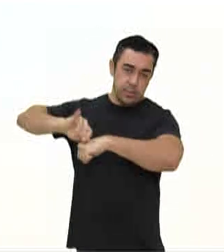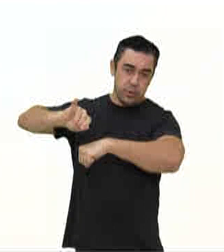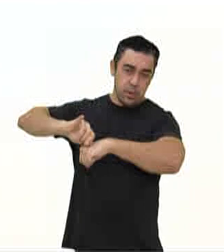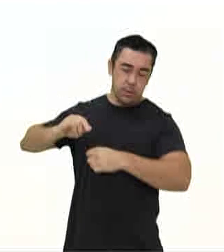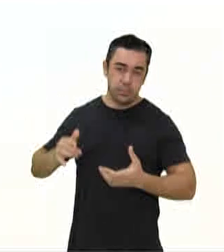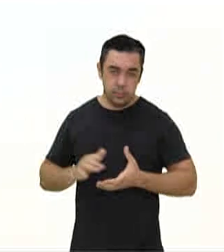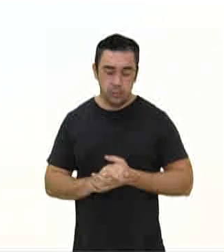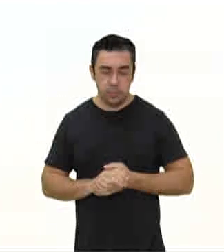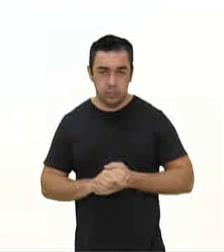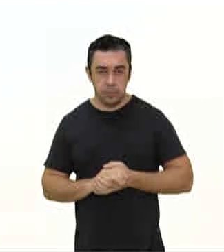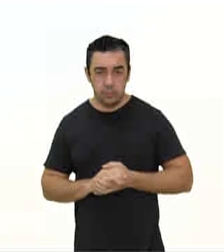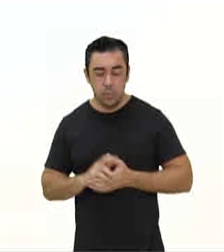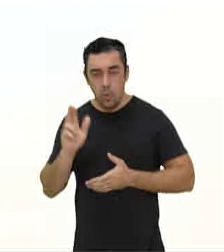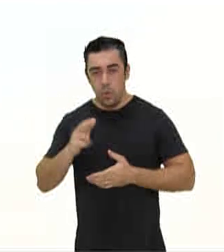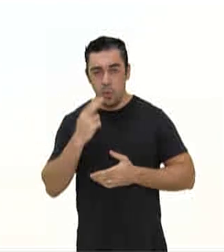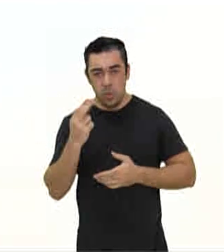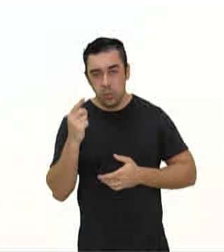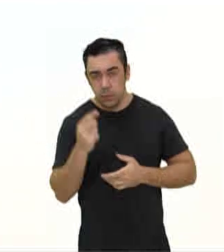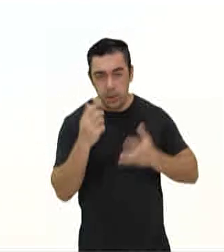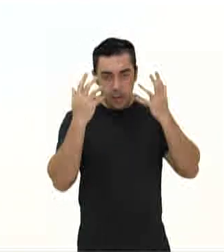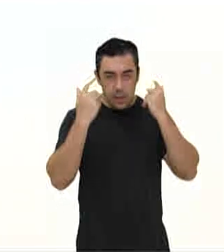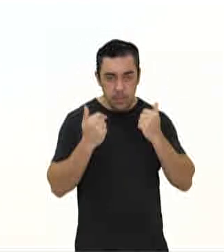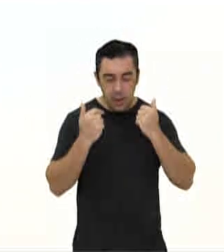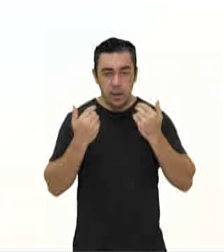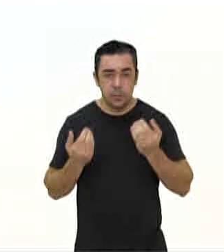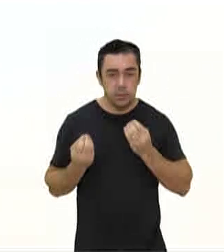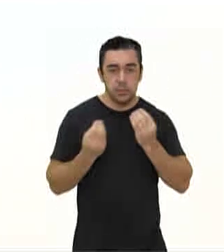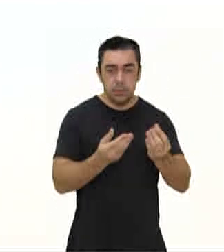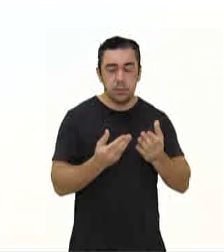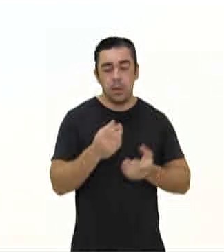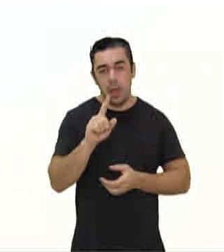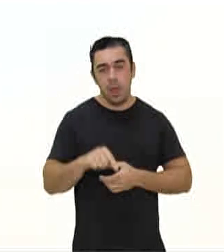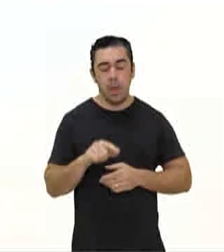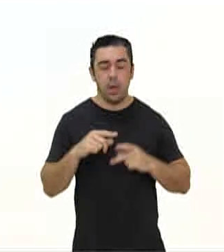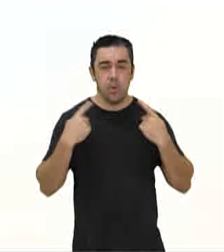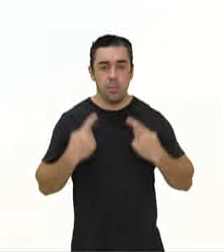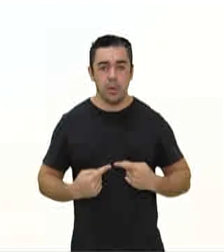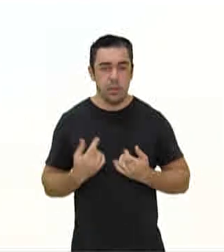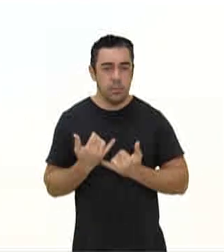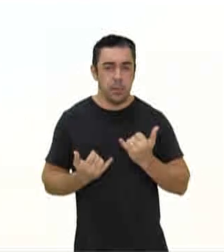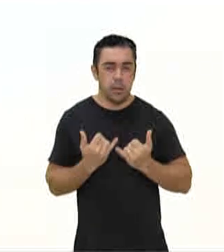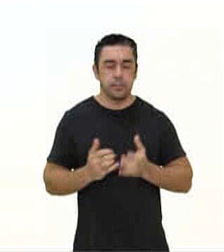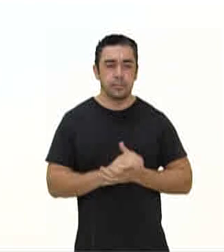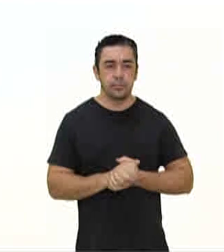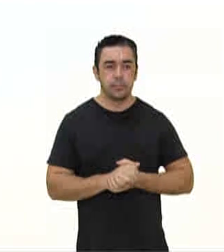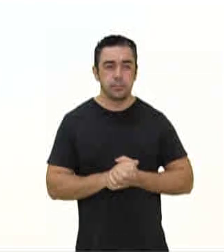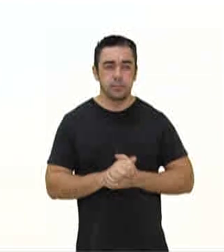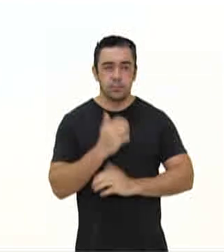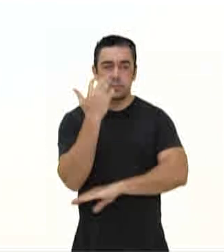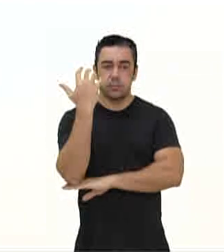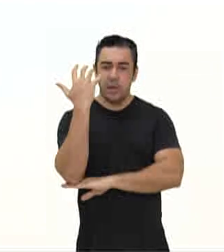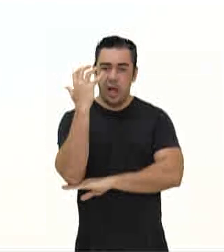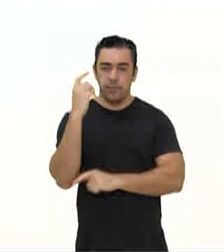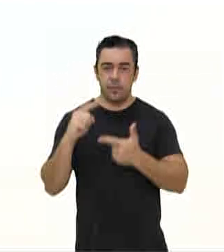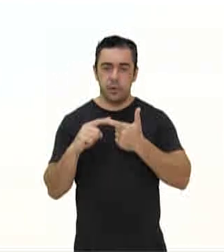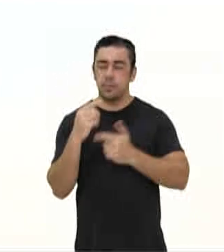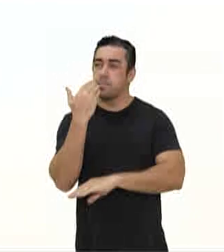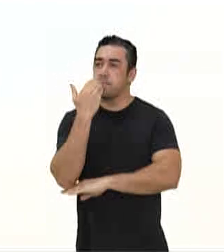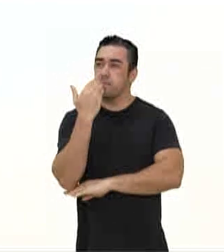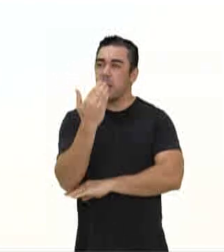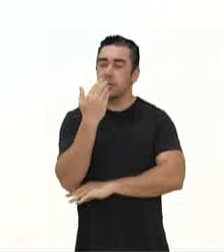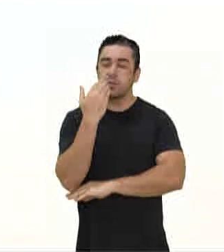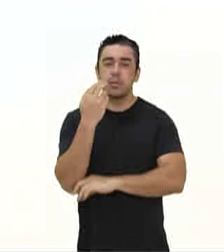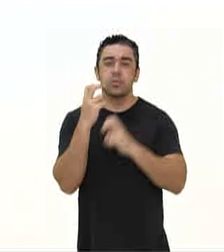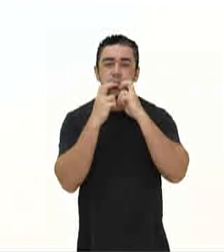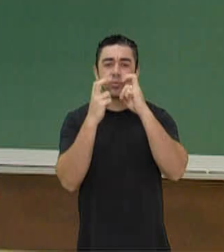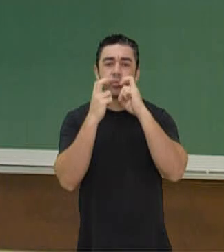seres animados ou atribuir características humanas a seres irracionais. Árvores pedem